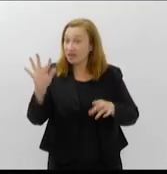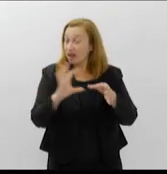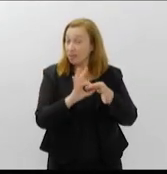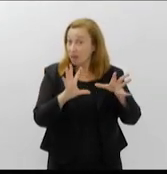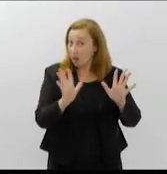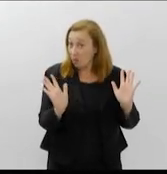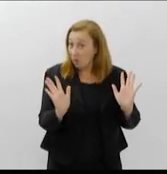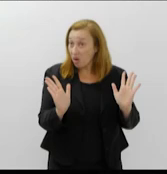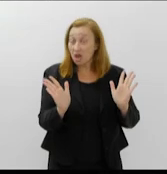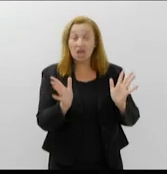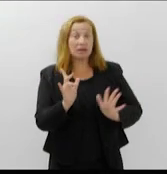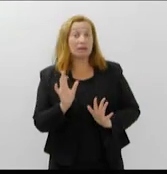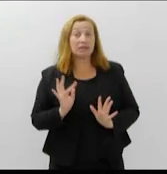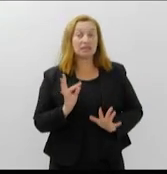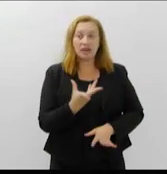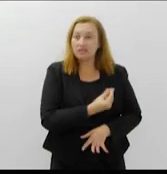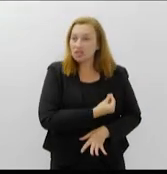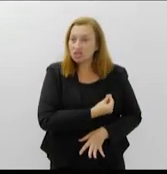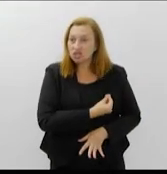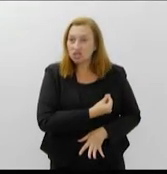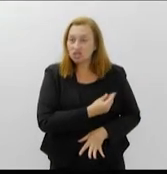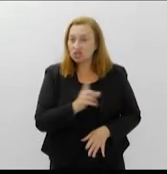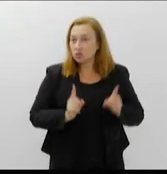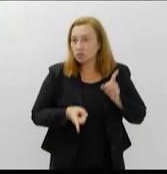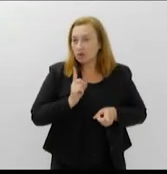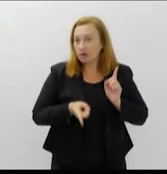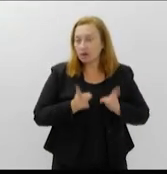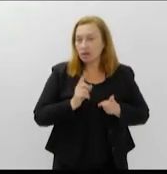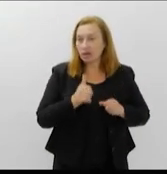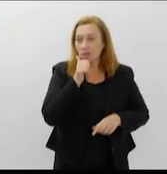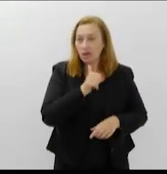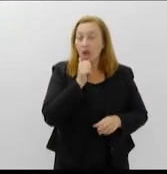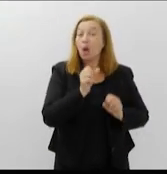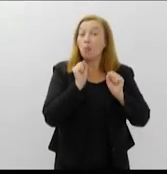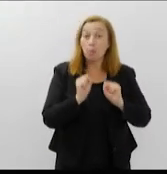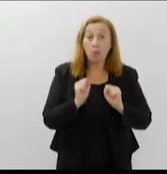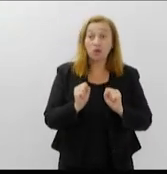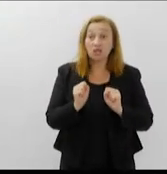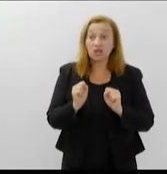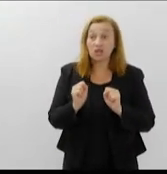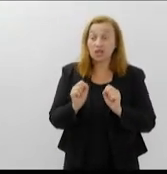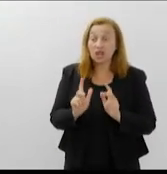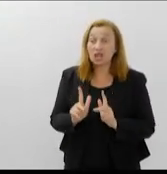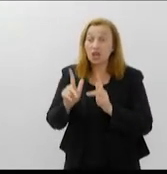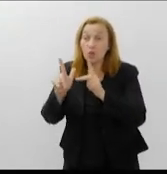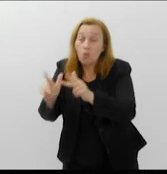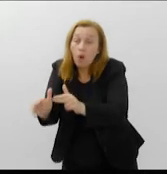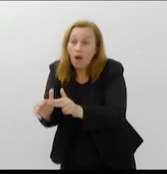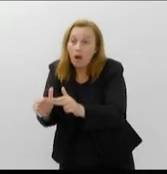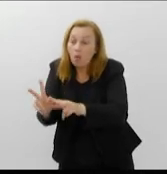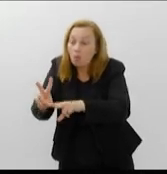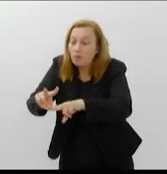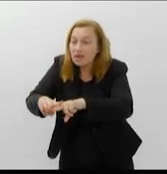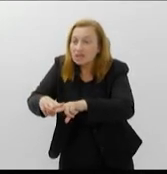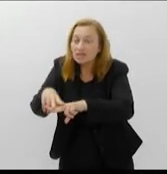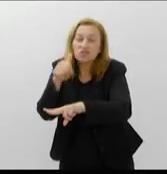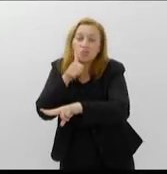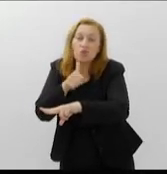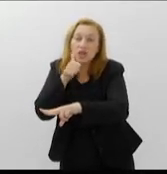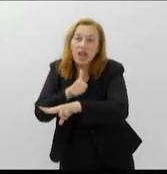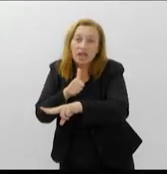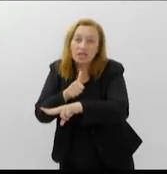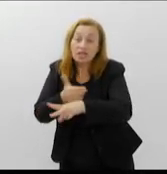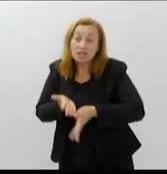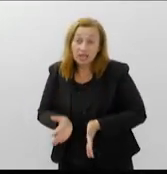que travestis e mulheres trans poderiam habitar o mesmo presídio que mulheres biológicas. Aqui a gente tem exemplos.